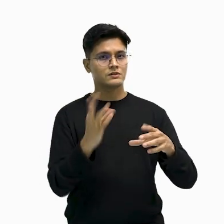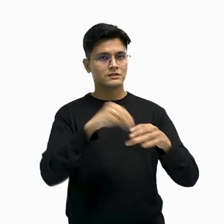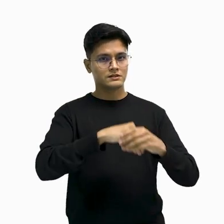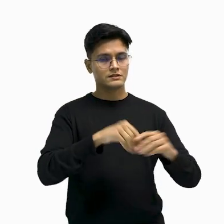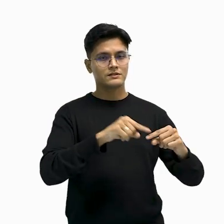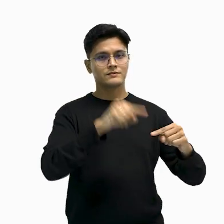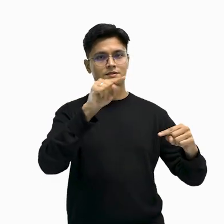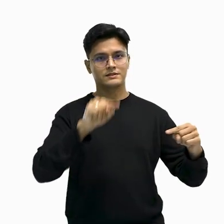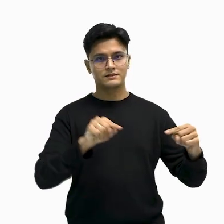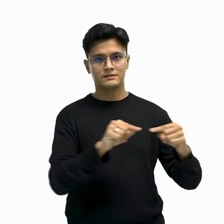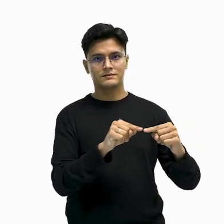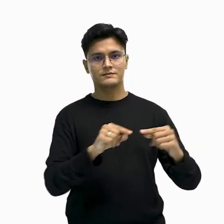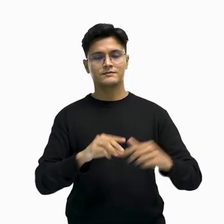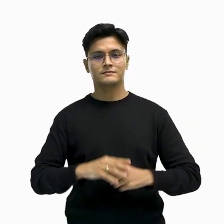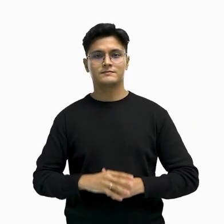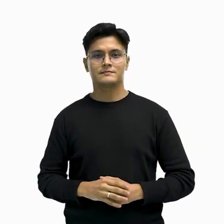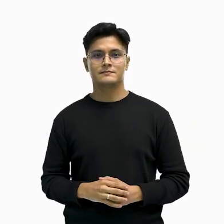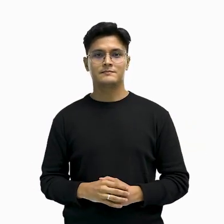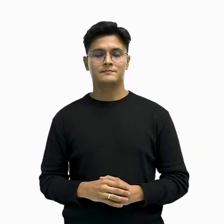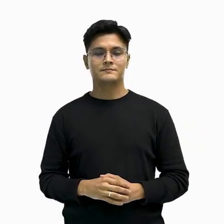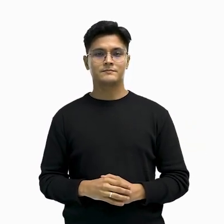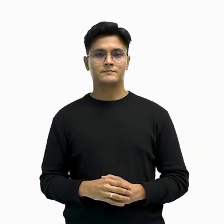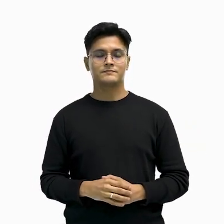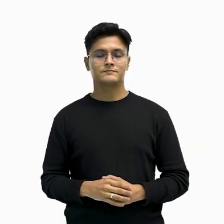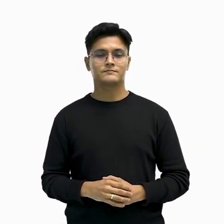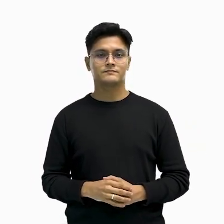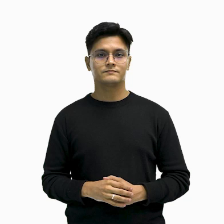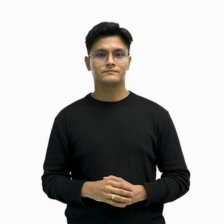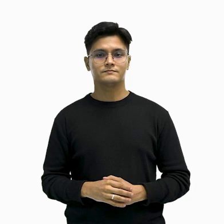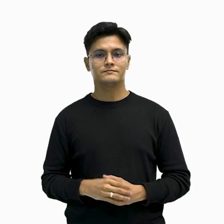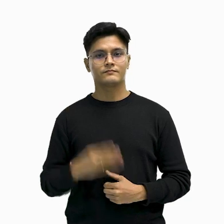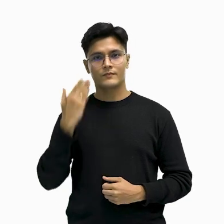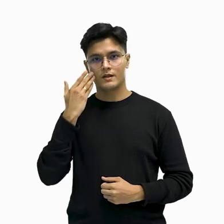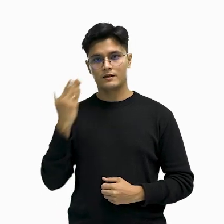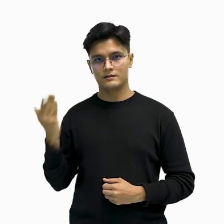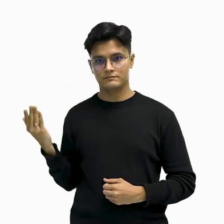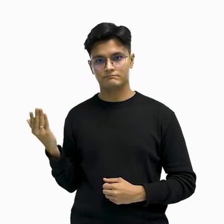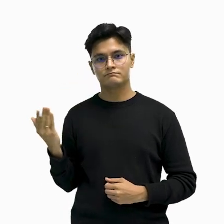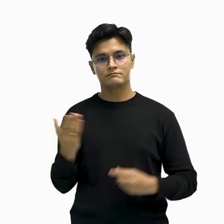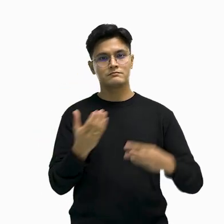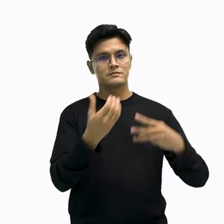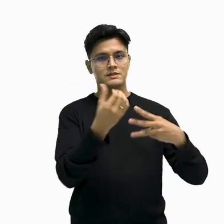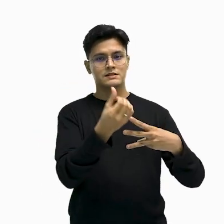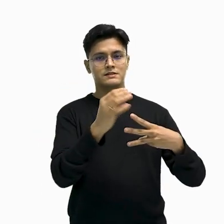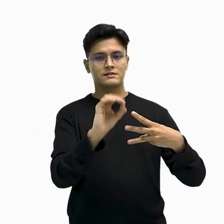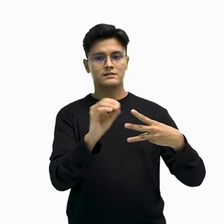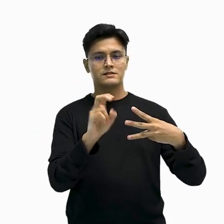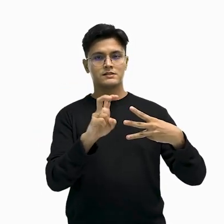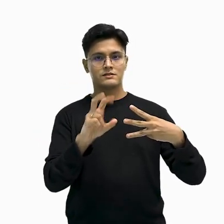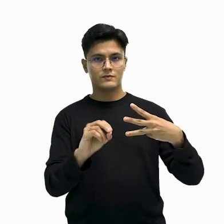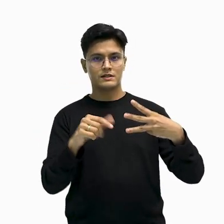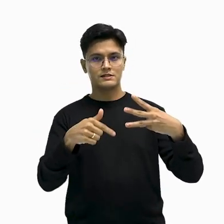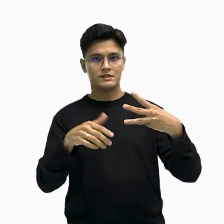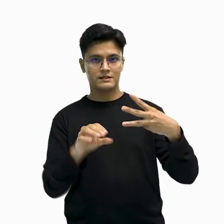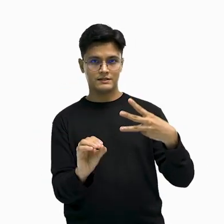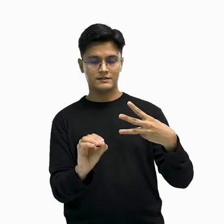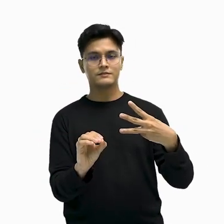ângulos internos do triângulo, tá? Esses são os valores que nós temos,